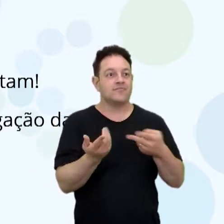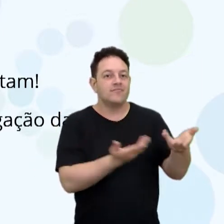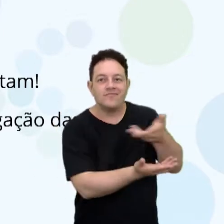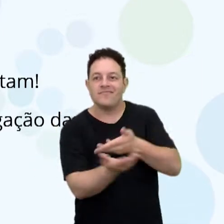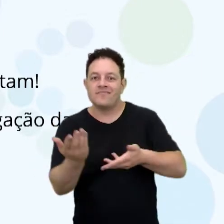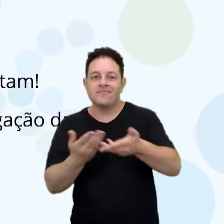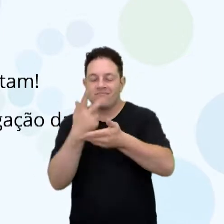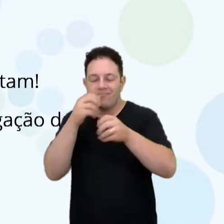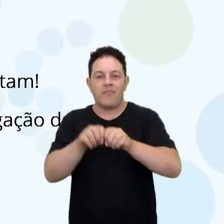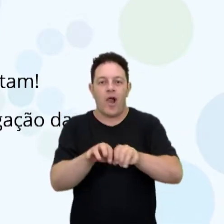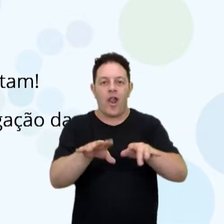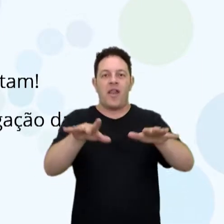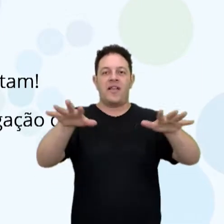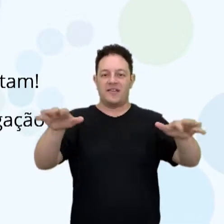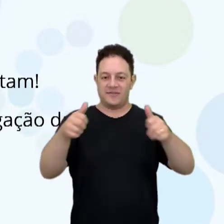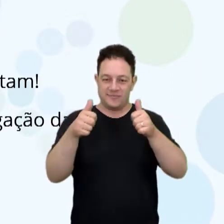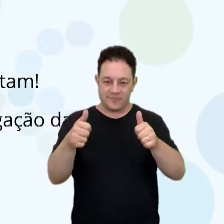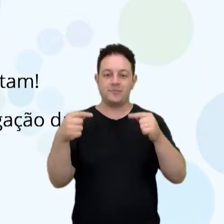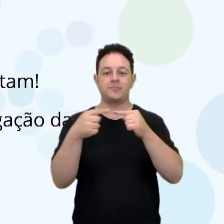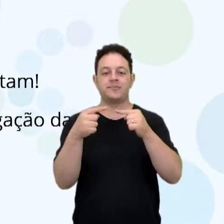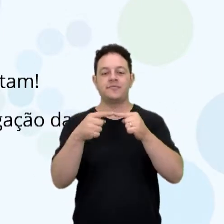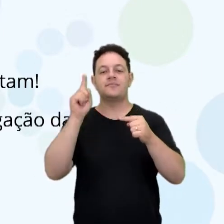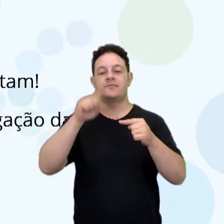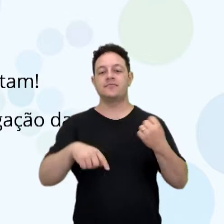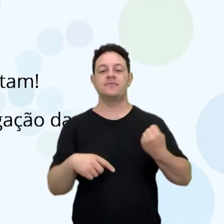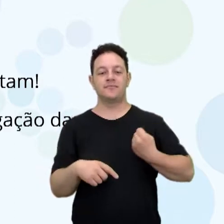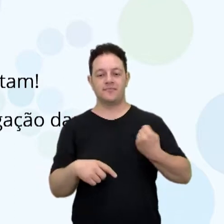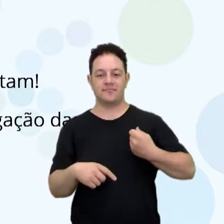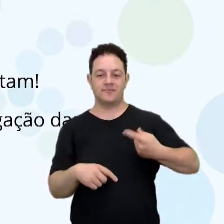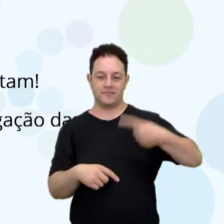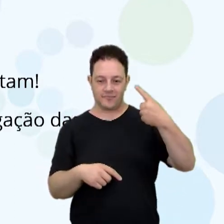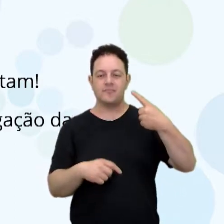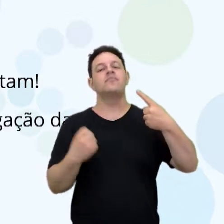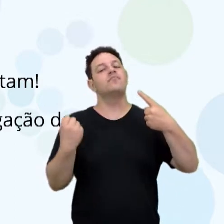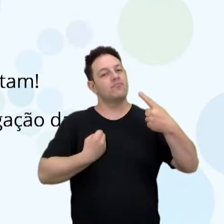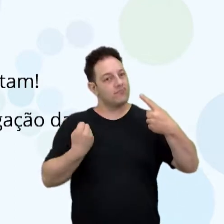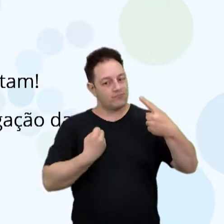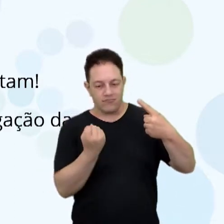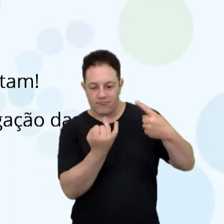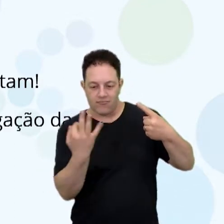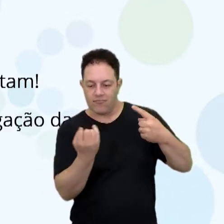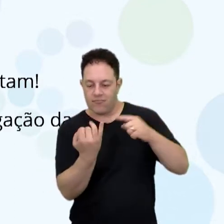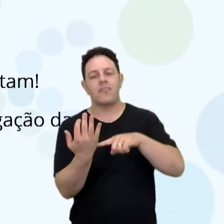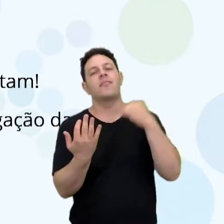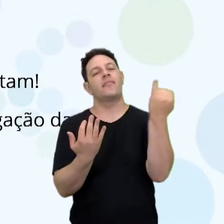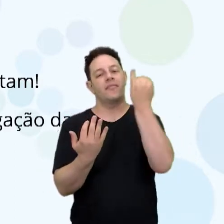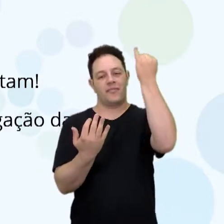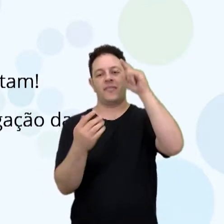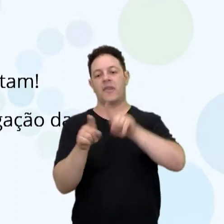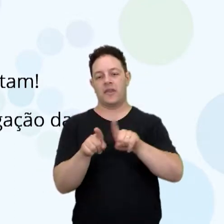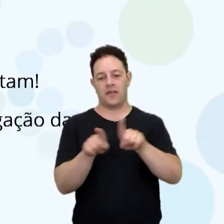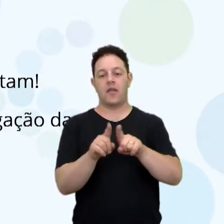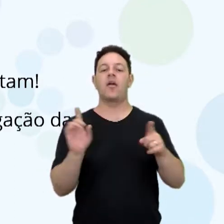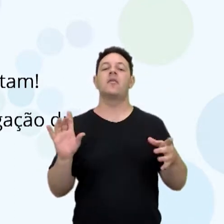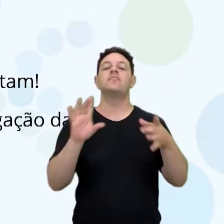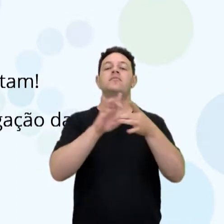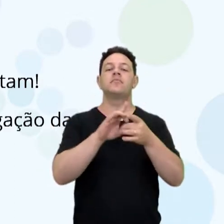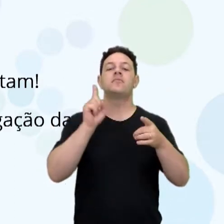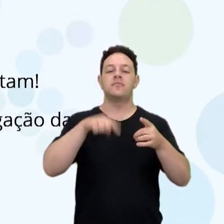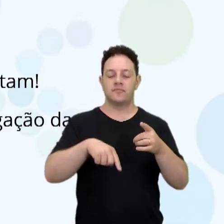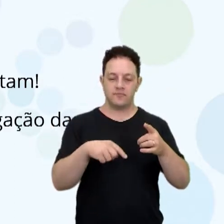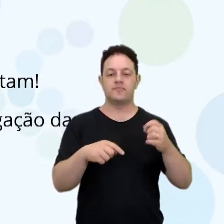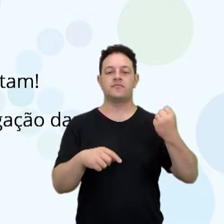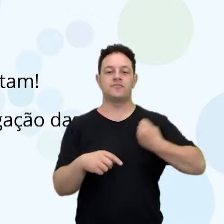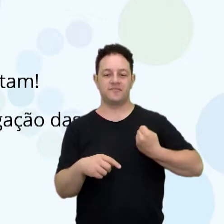Multiplica, que faz parte da unidade curricular 1, números também importam, que faz parte do componente curricular